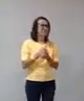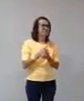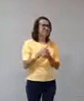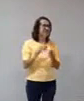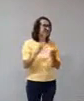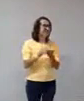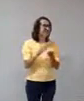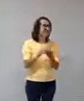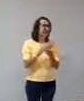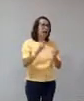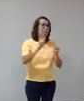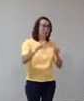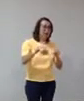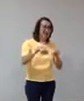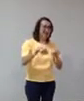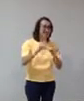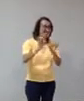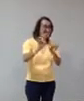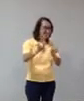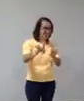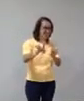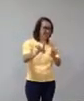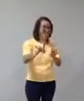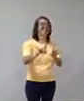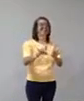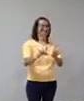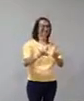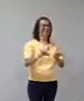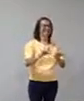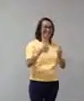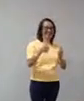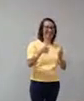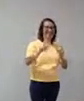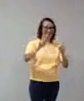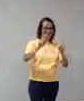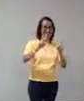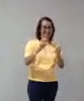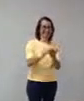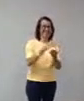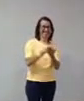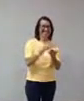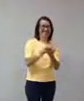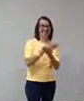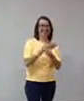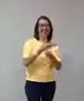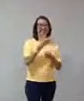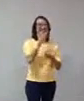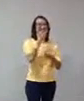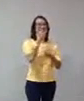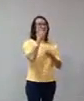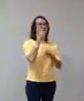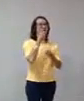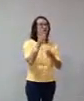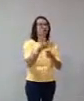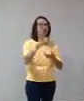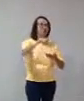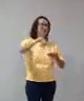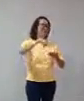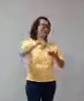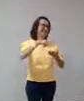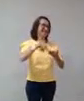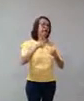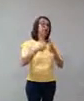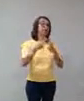Eu queria muito que ele fizesse um parágrafo, algo curto, para esse livro. porque A